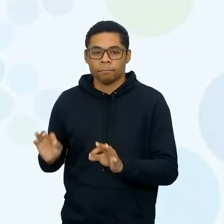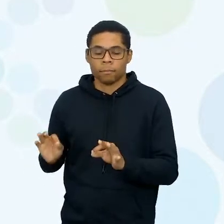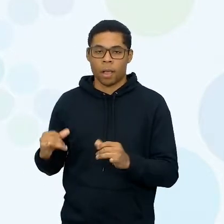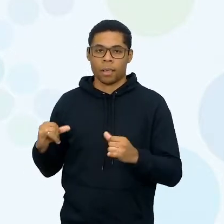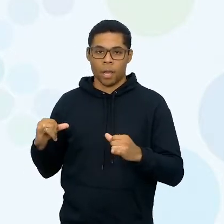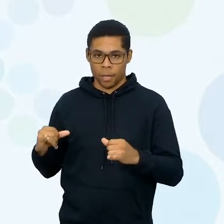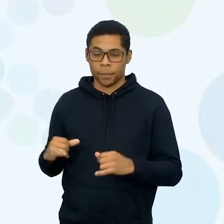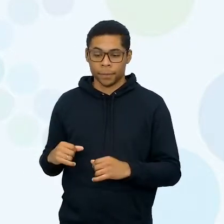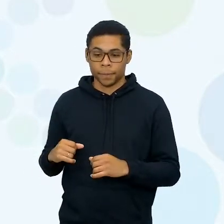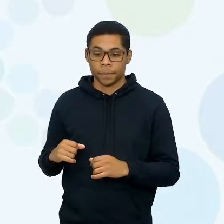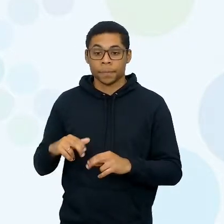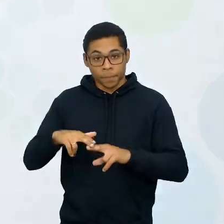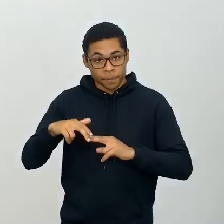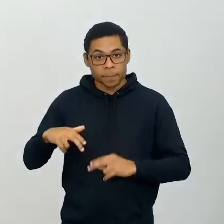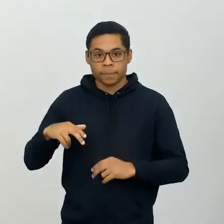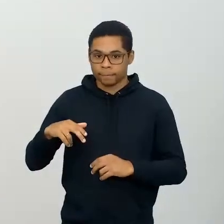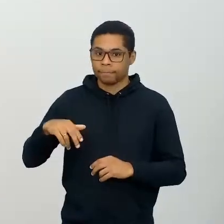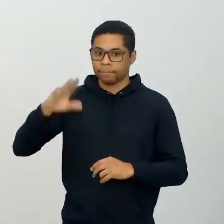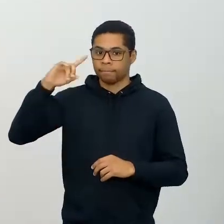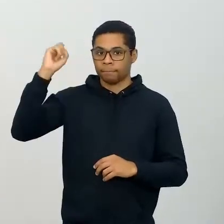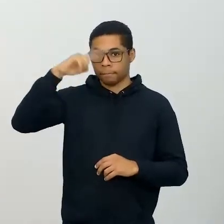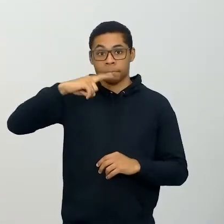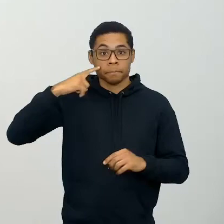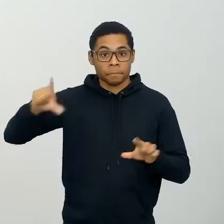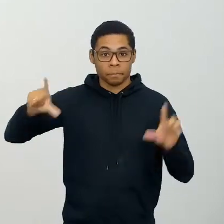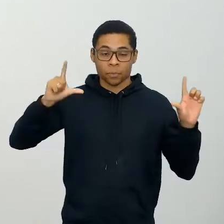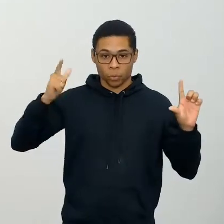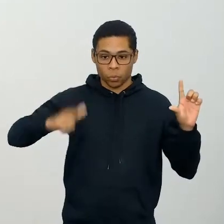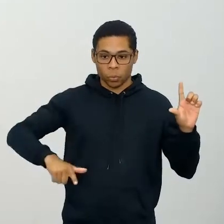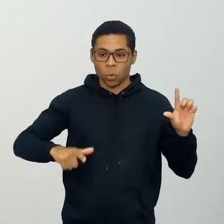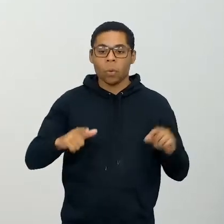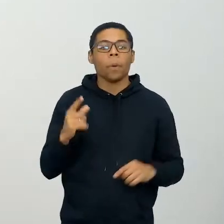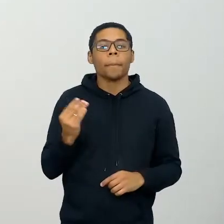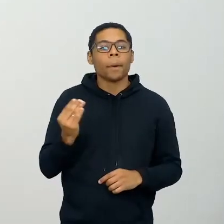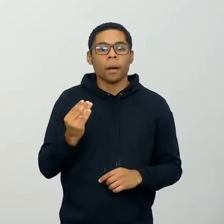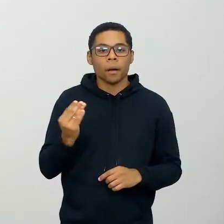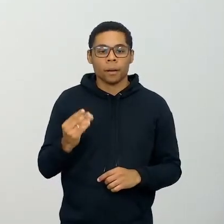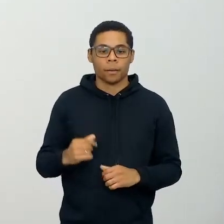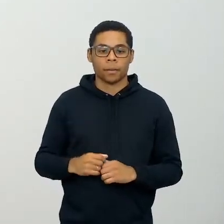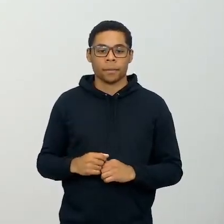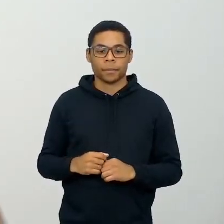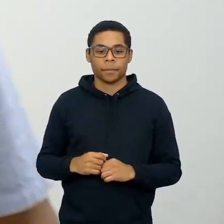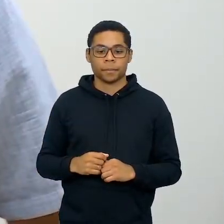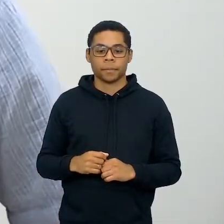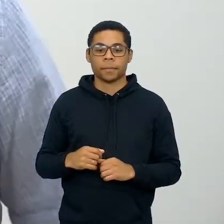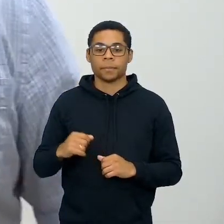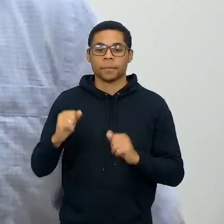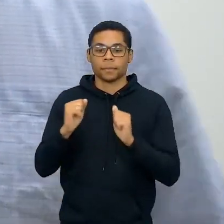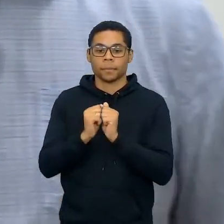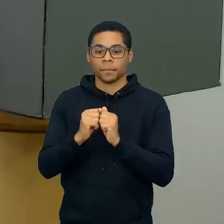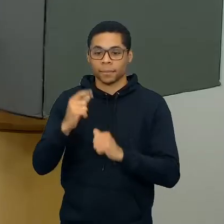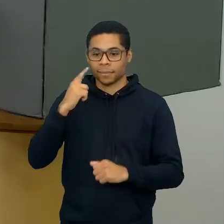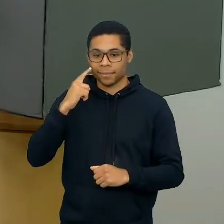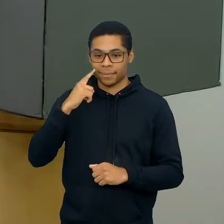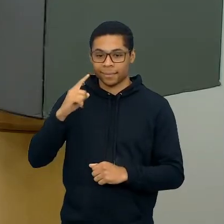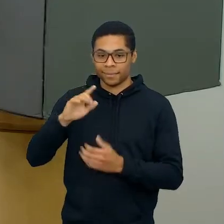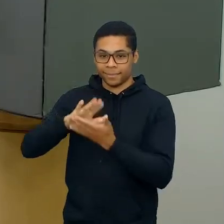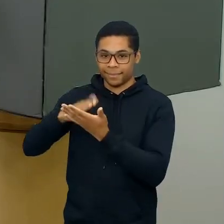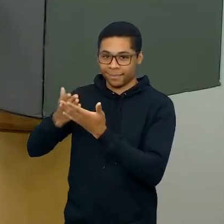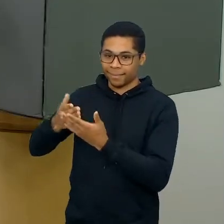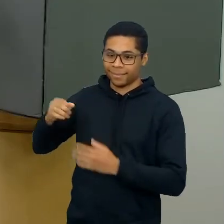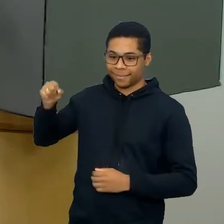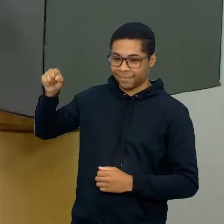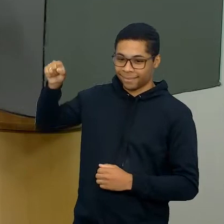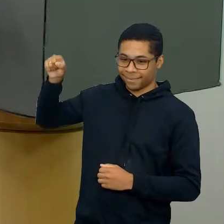o desafio maior que tem, volta comigo aqui um minutinho, é conversar com esse rapaz aqui, deixa eu ver, primeiro, toca aí,